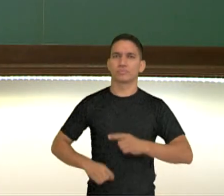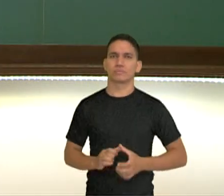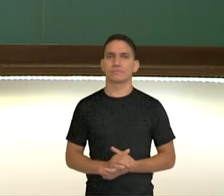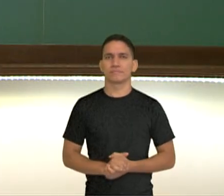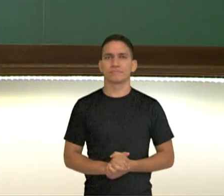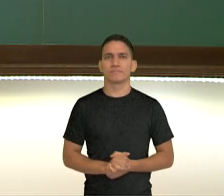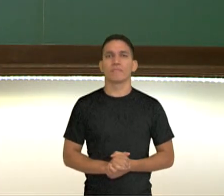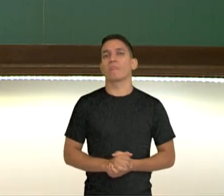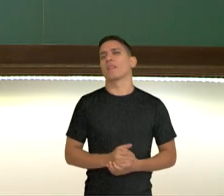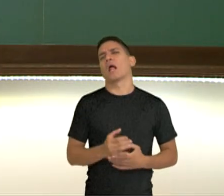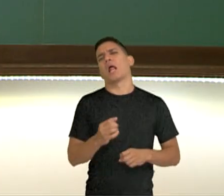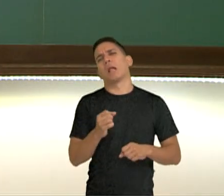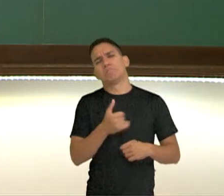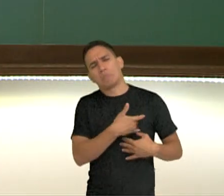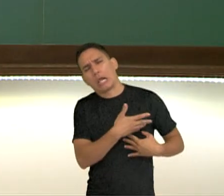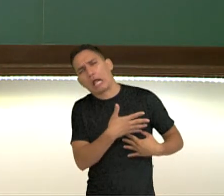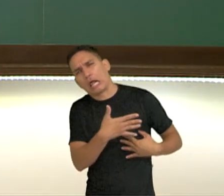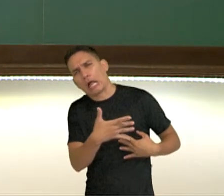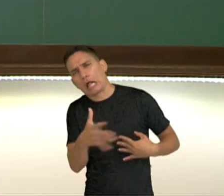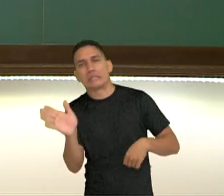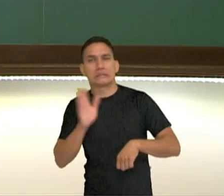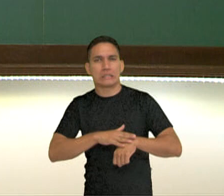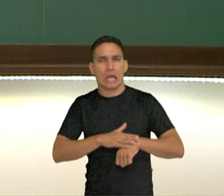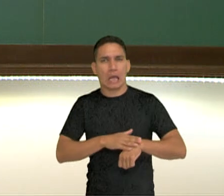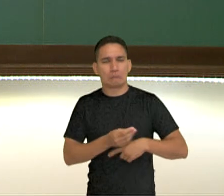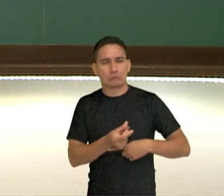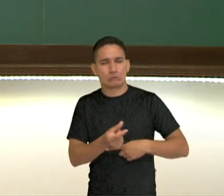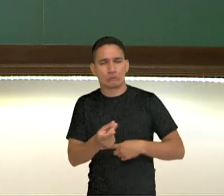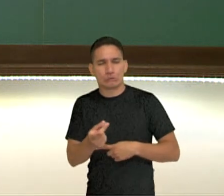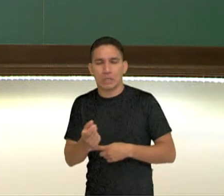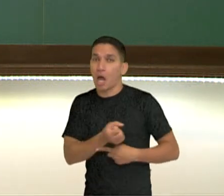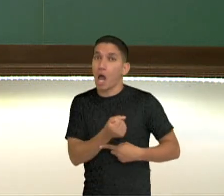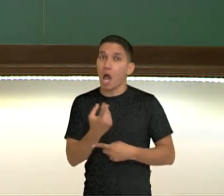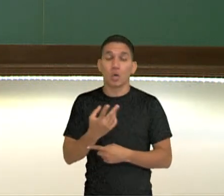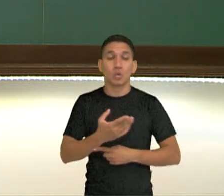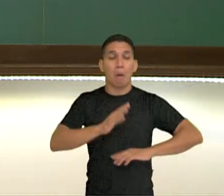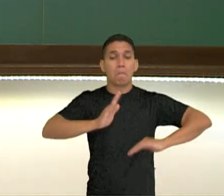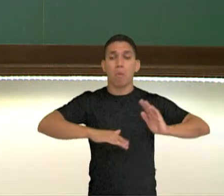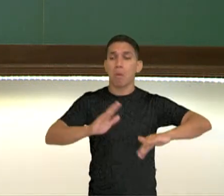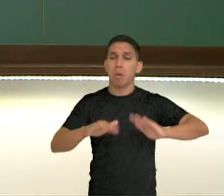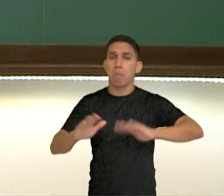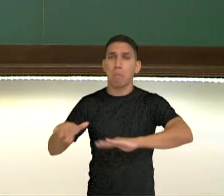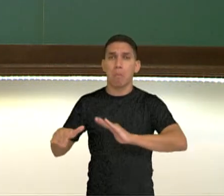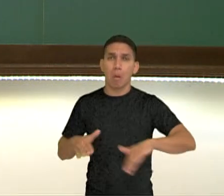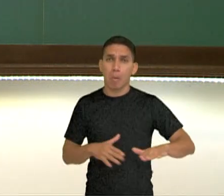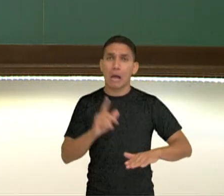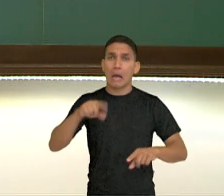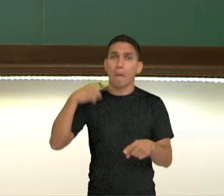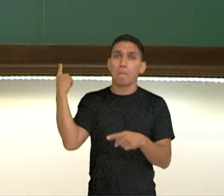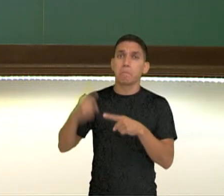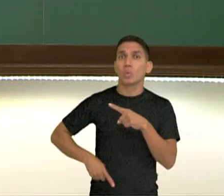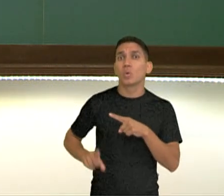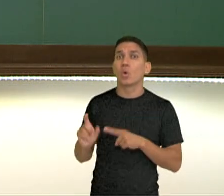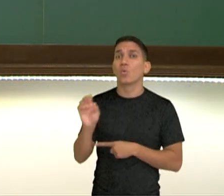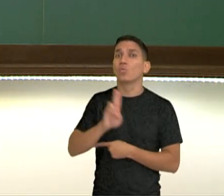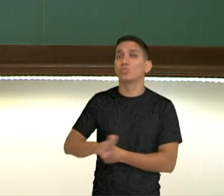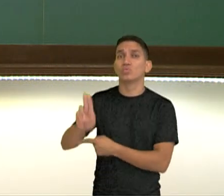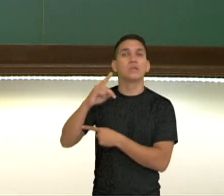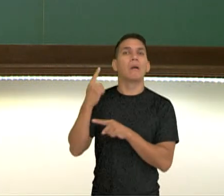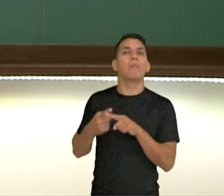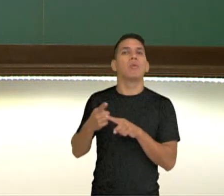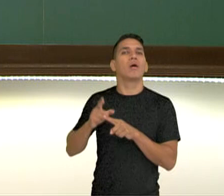há muito tempo determinados instrumentos musicais sempre foram proibidos de tocar porque